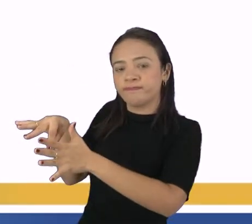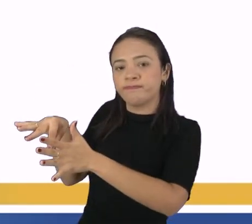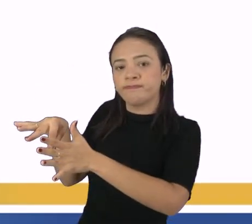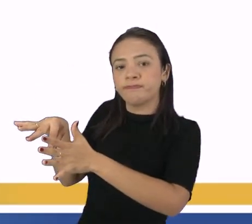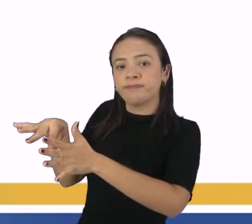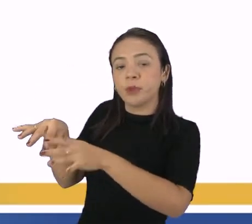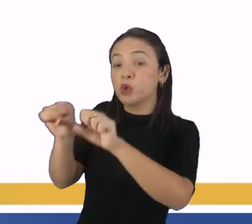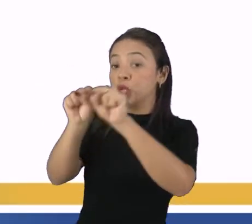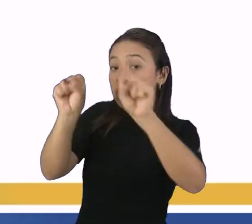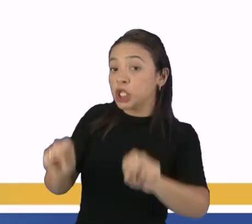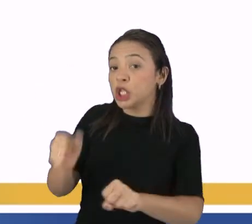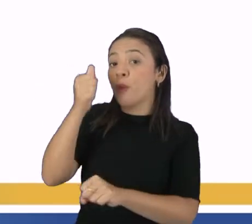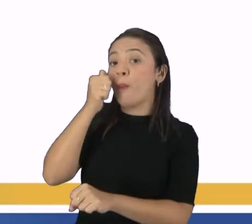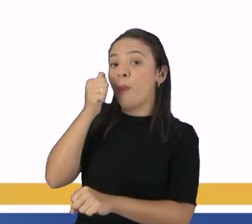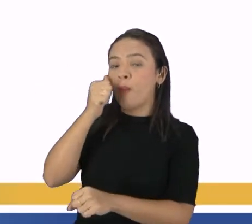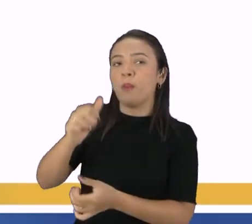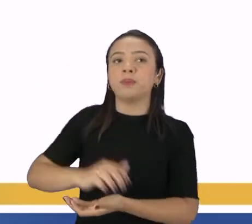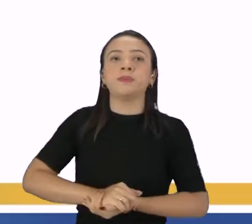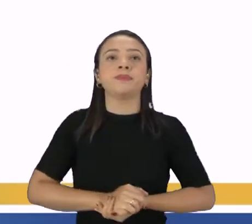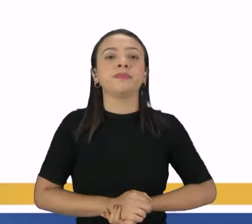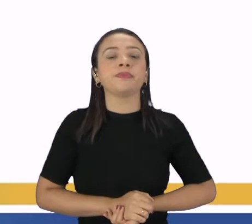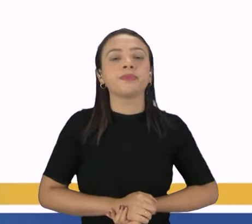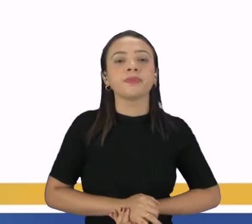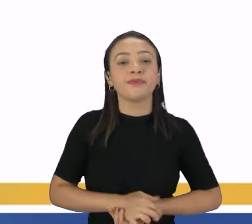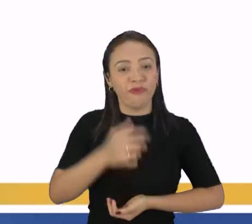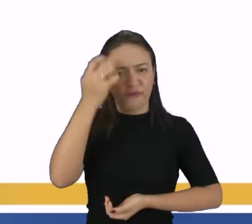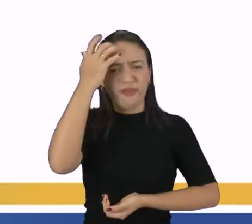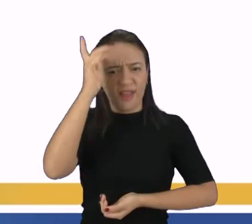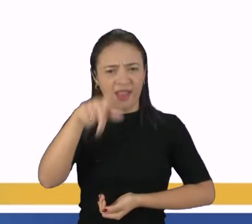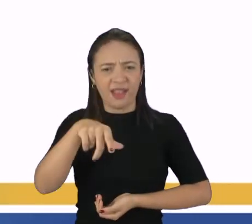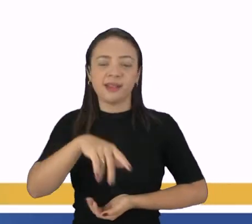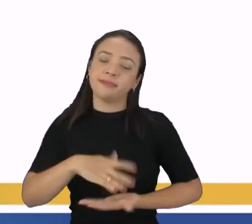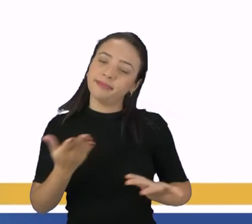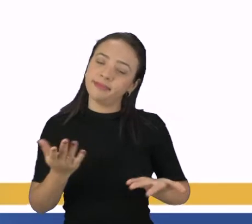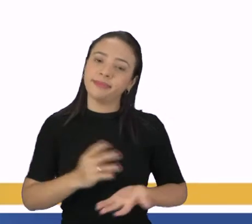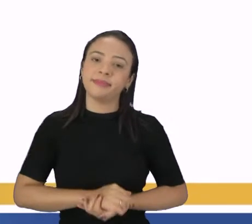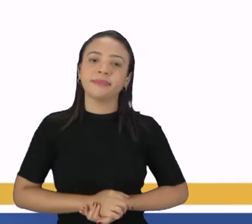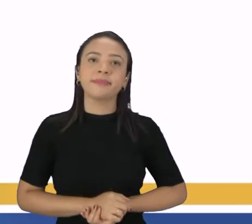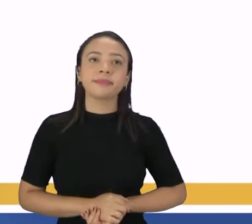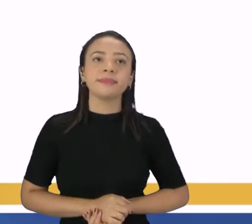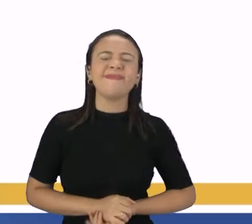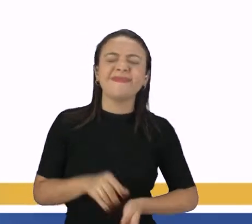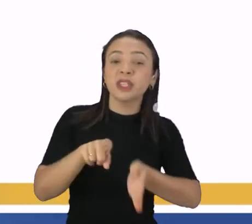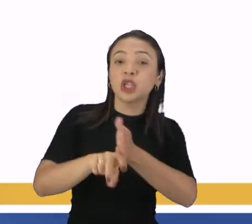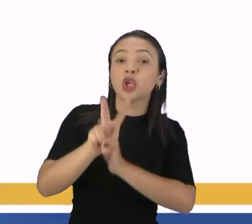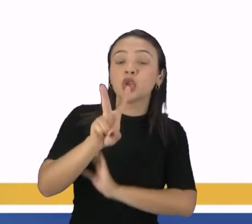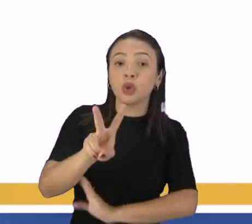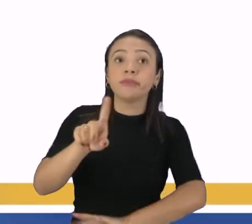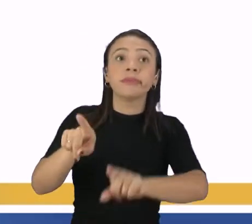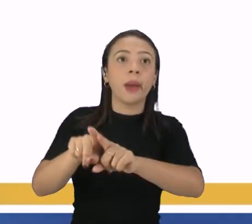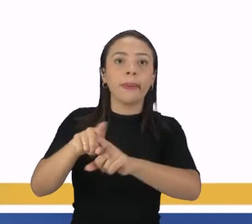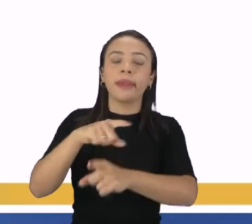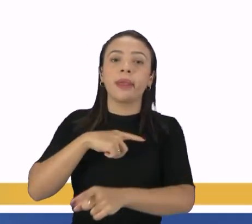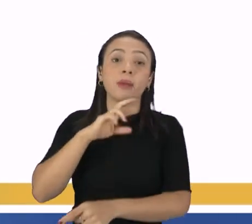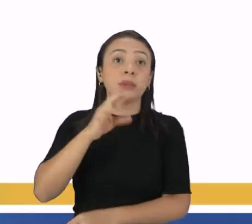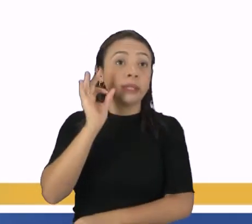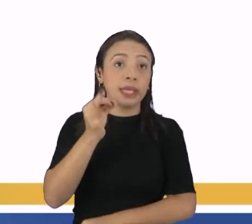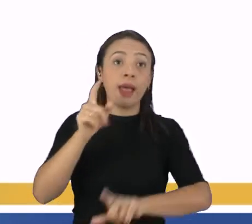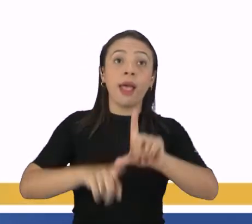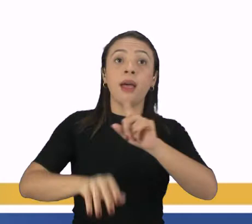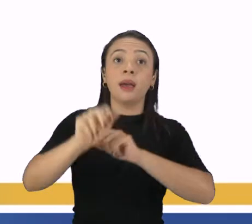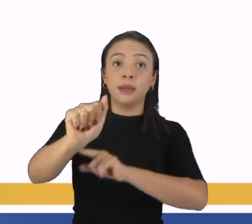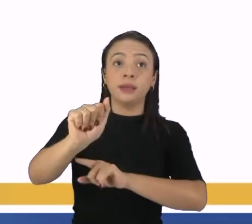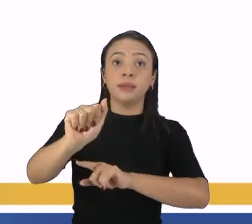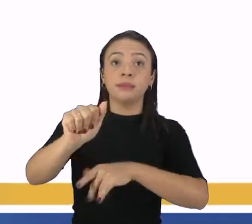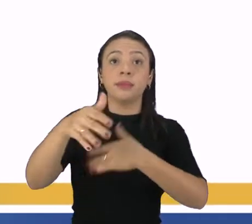sistema reprodutor feminino, tá bom? Bem tranquilo, A questão 2, é claro que a resposta correta é a letra